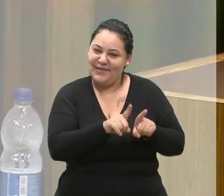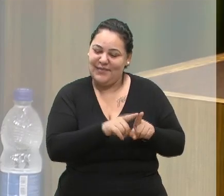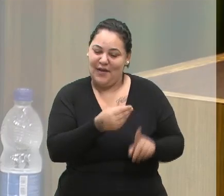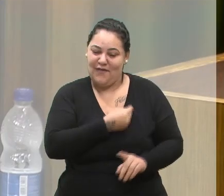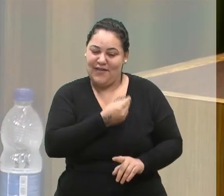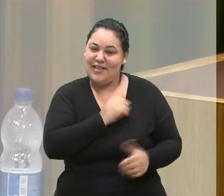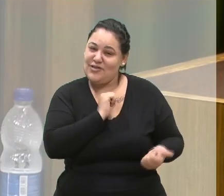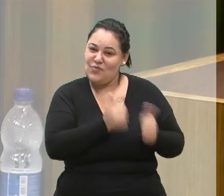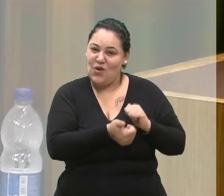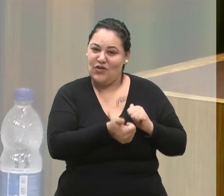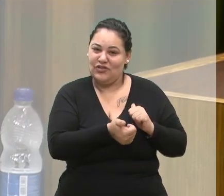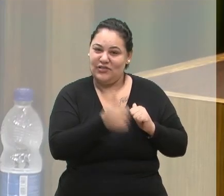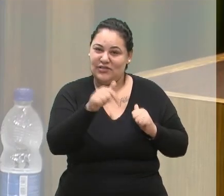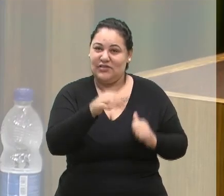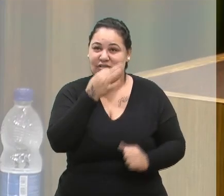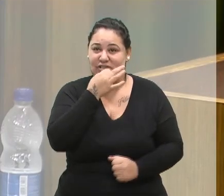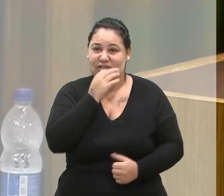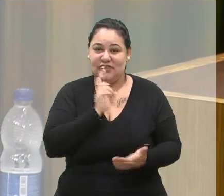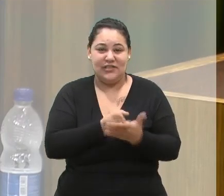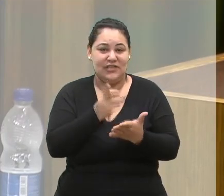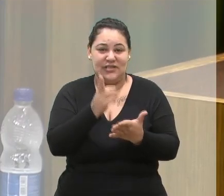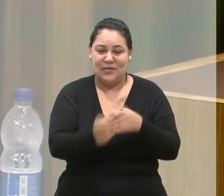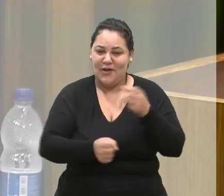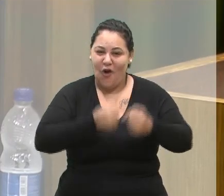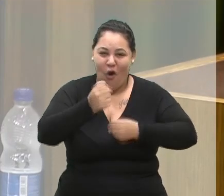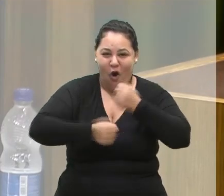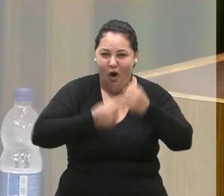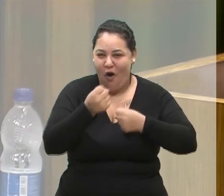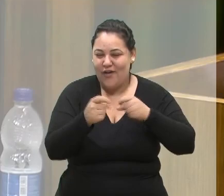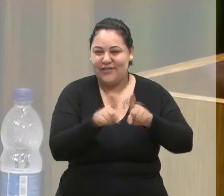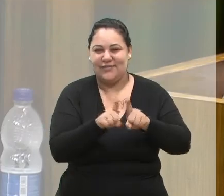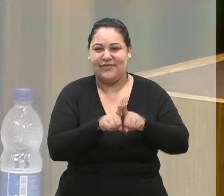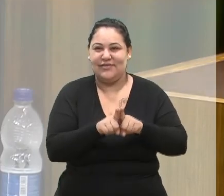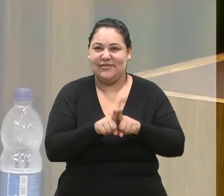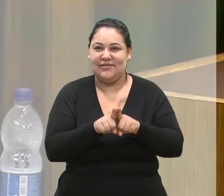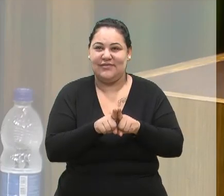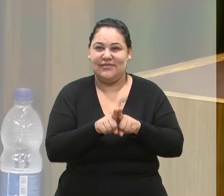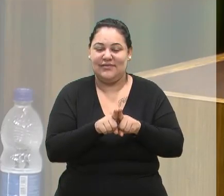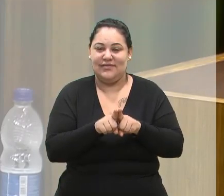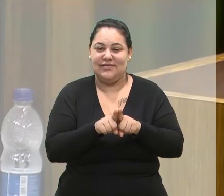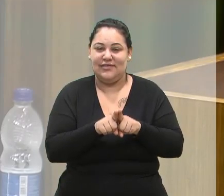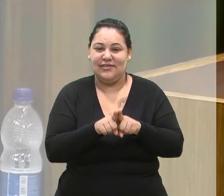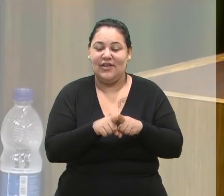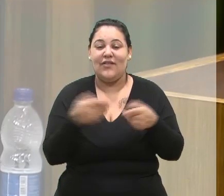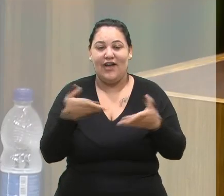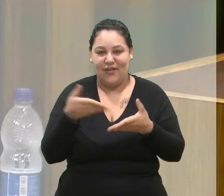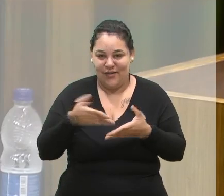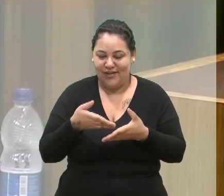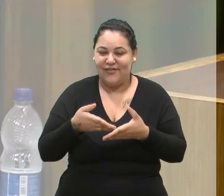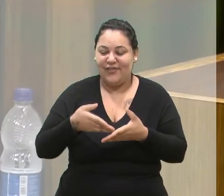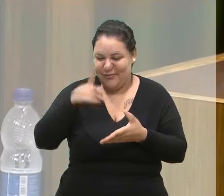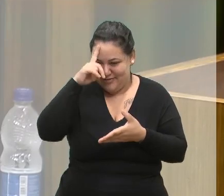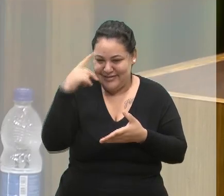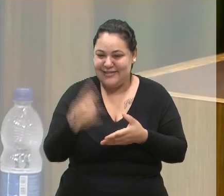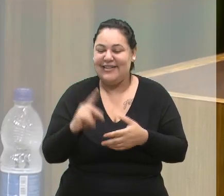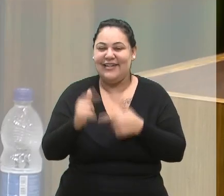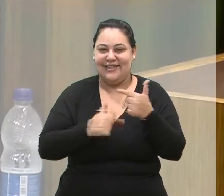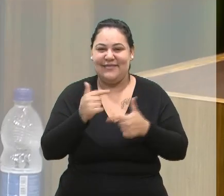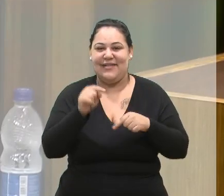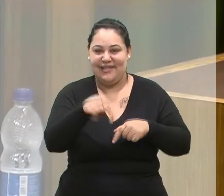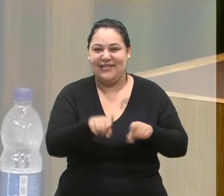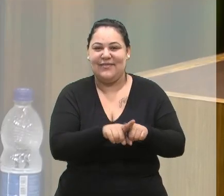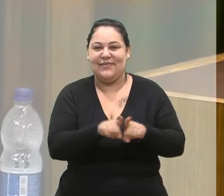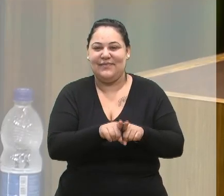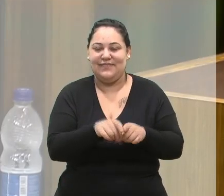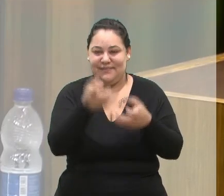que a gente sempre se dedica, sempre corre, Então vamos correr um pouquinho mais aqui. Quero agradecer também aos